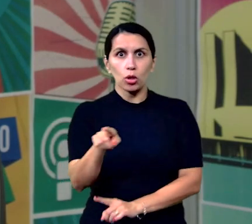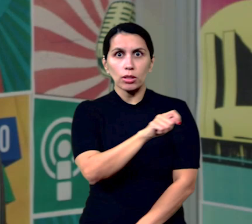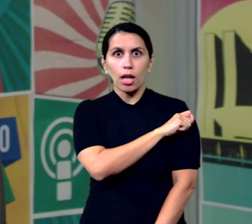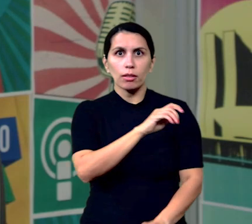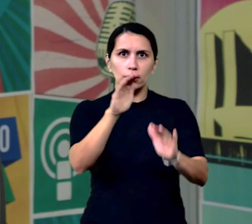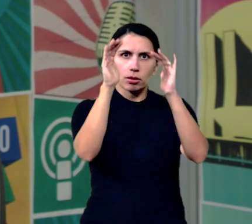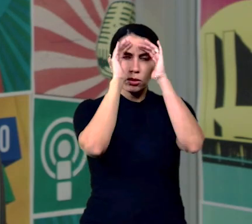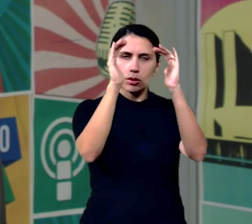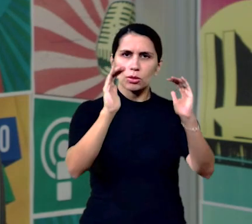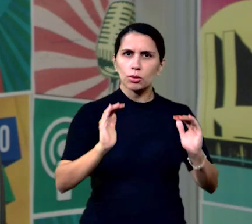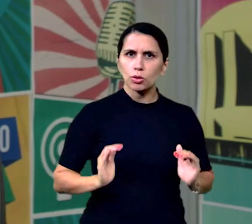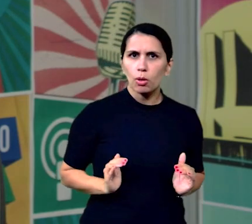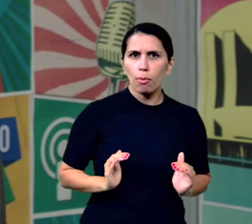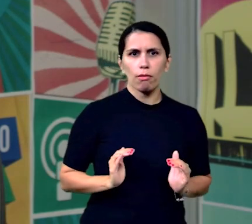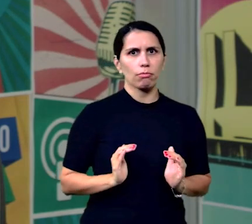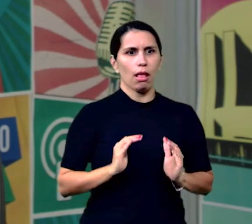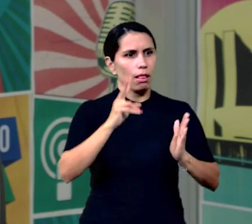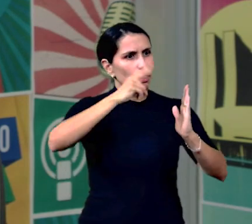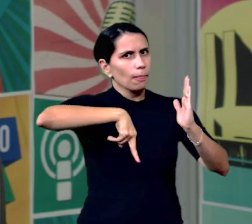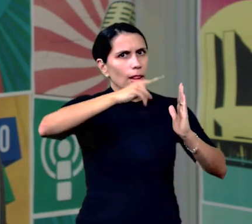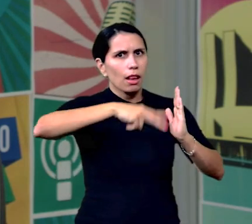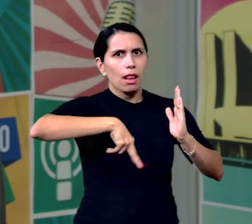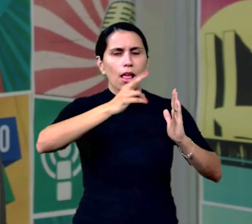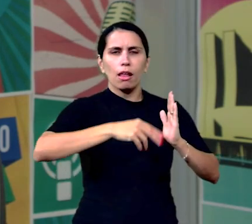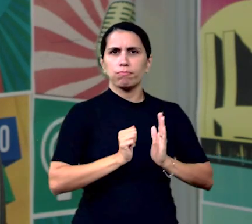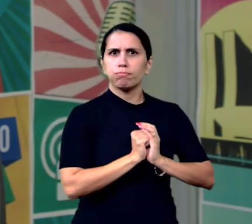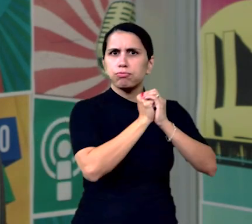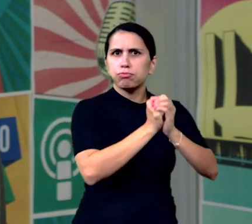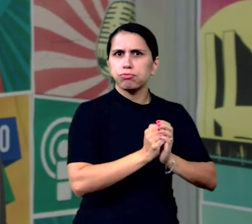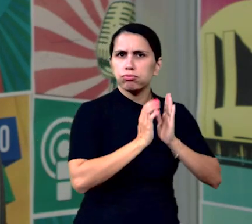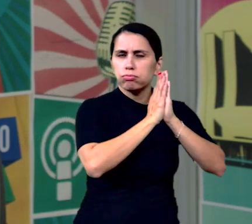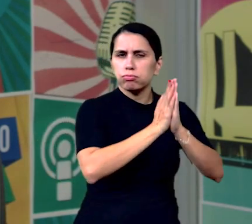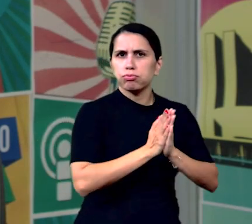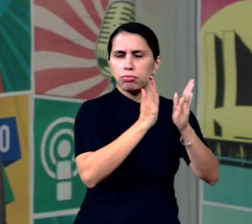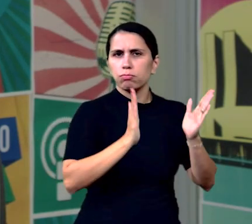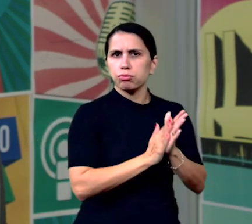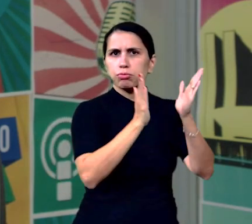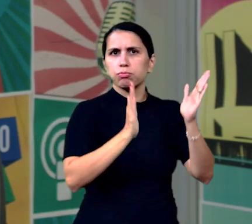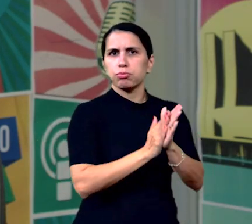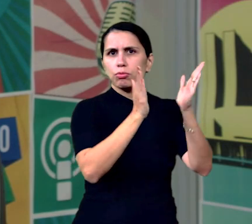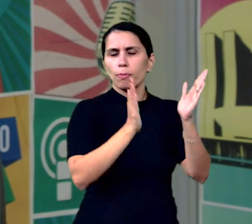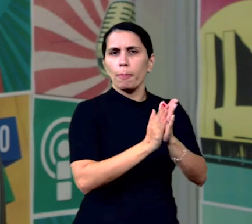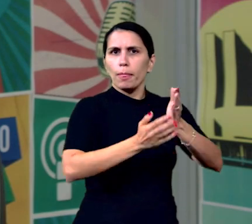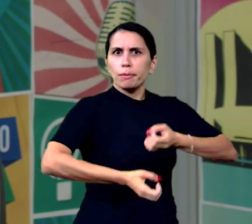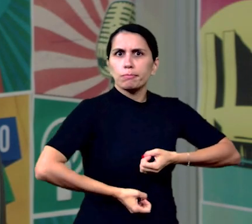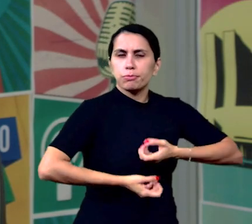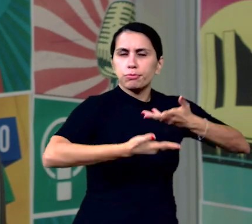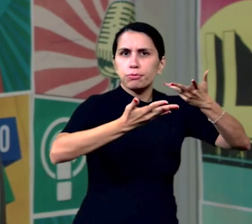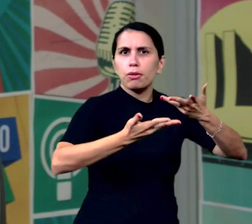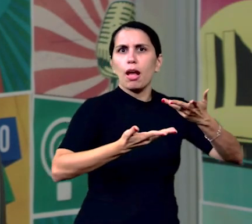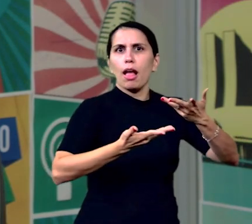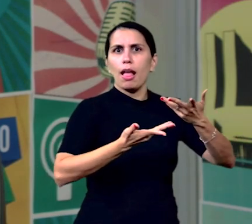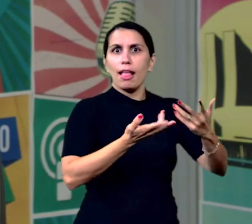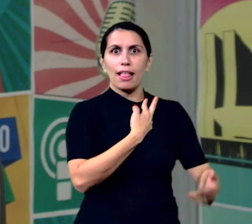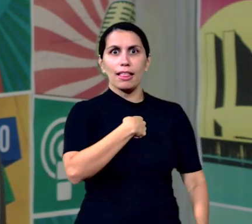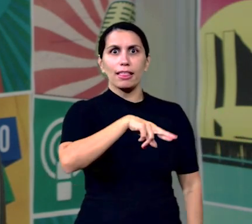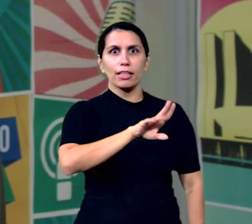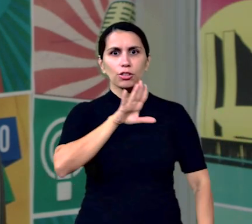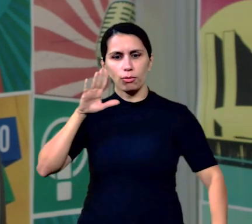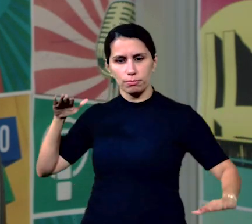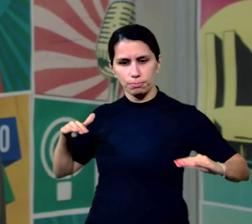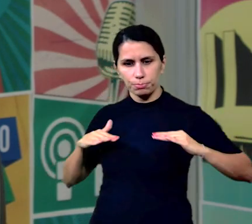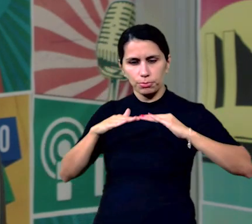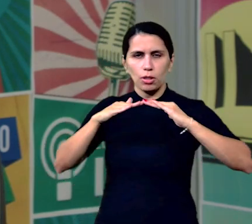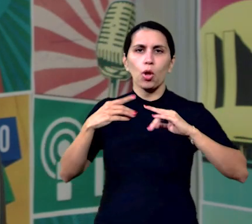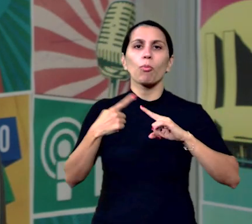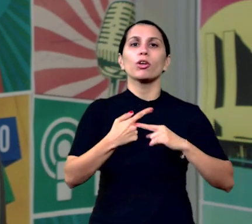fazer alguma liturgia, algum culto religioso, alguma expressão, né, da minha religião, porque eu